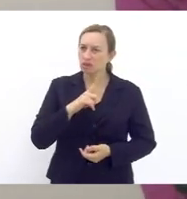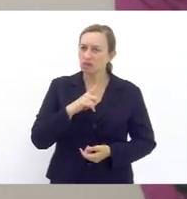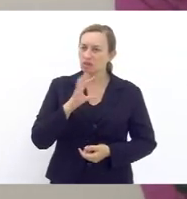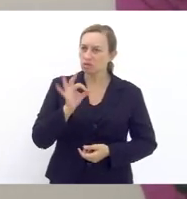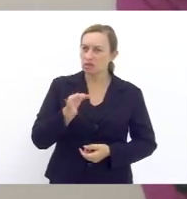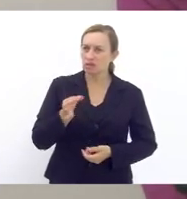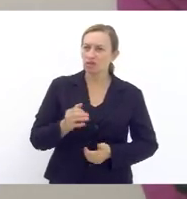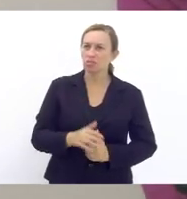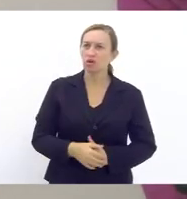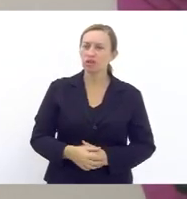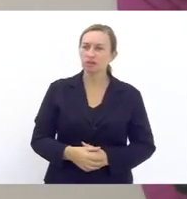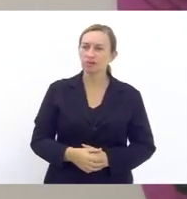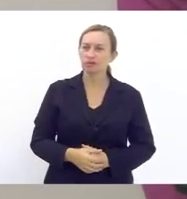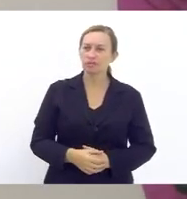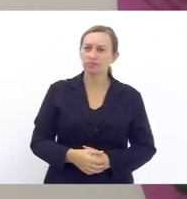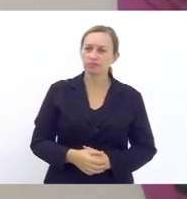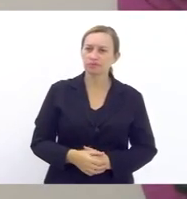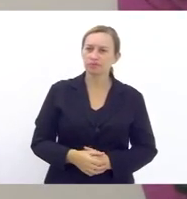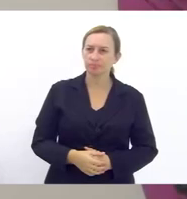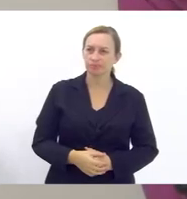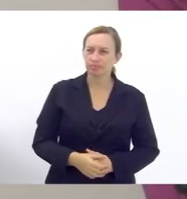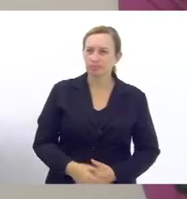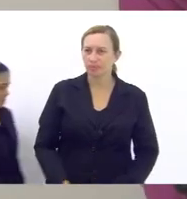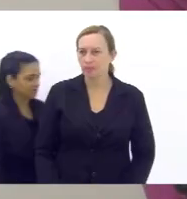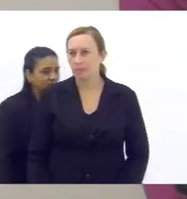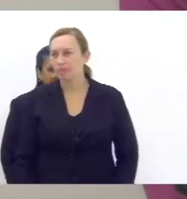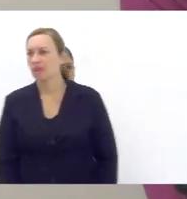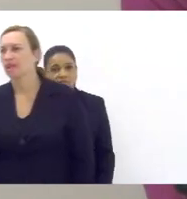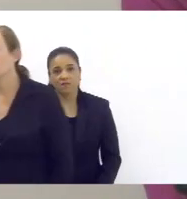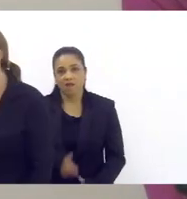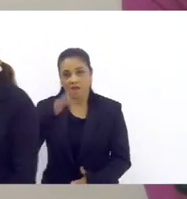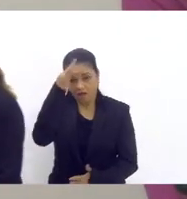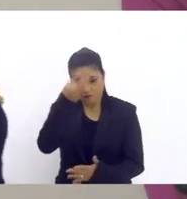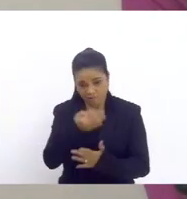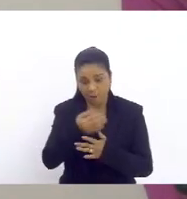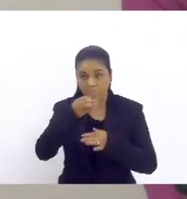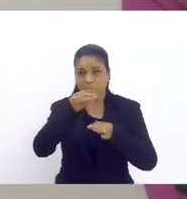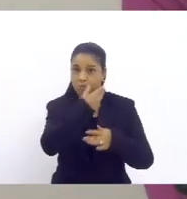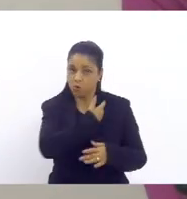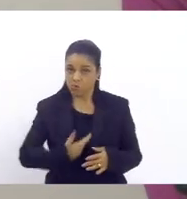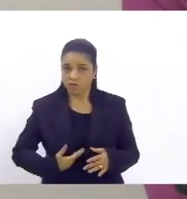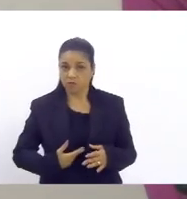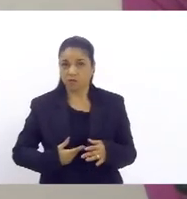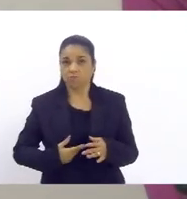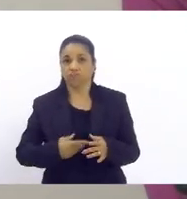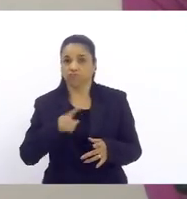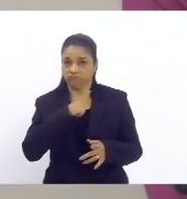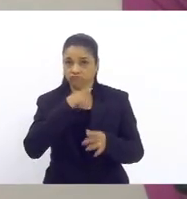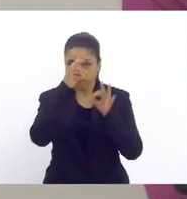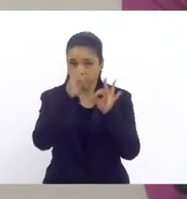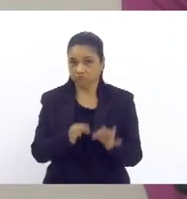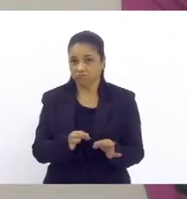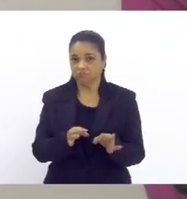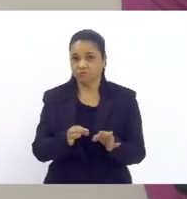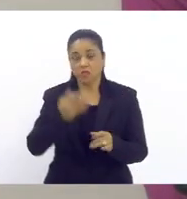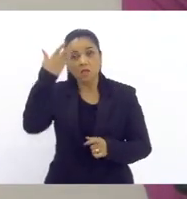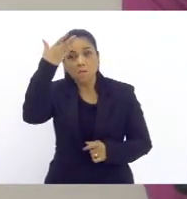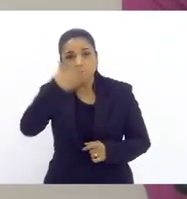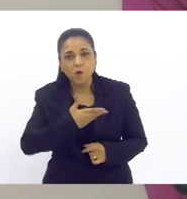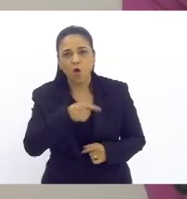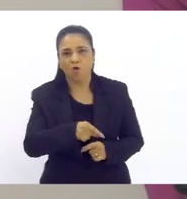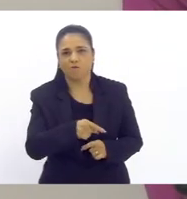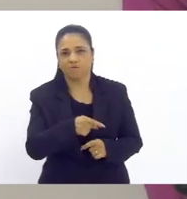não pode ser um contra o outro a fé pública tem que ter validade mas tem que ter alguma prova desse